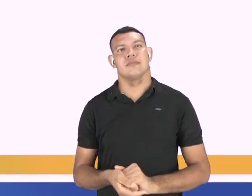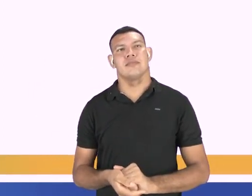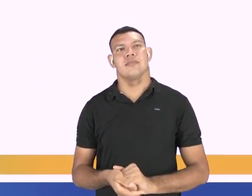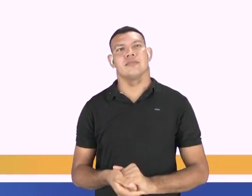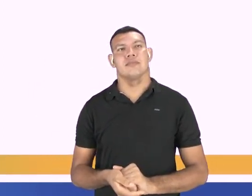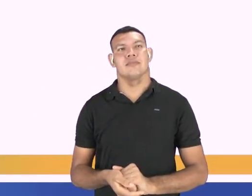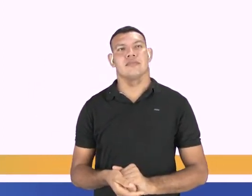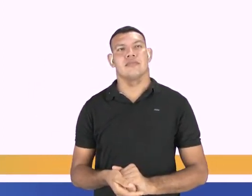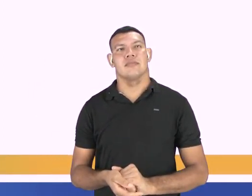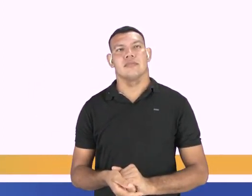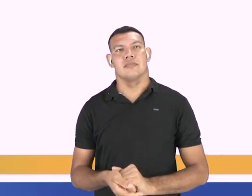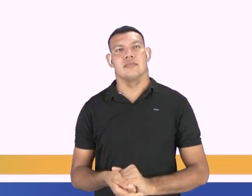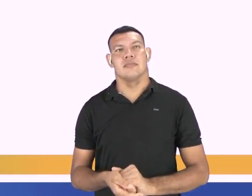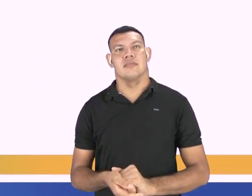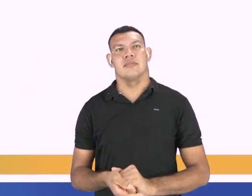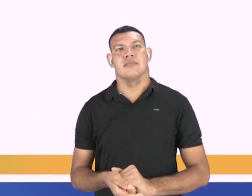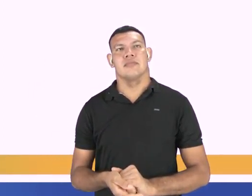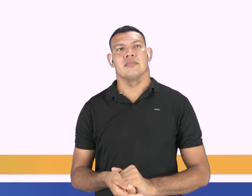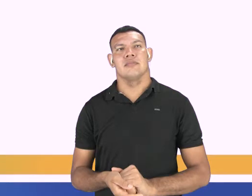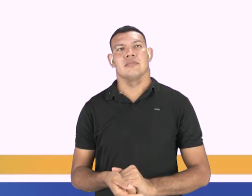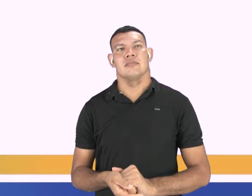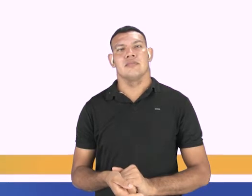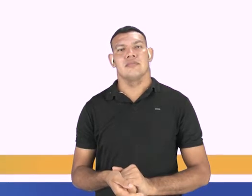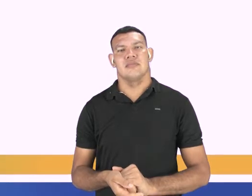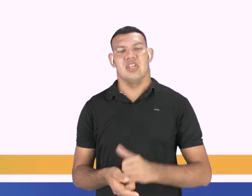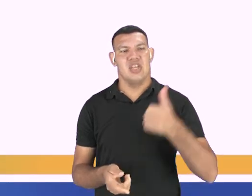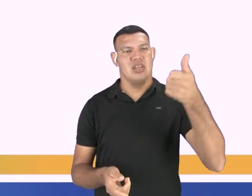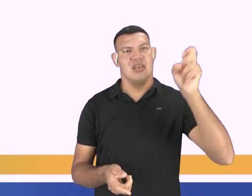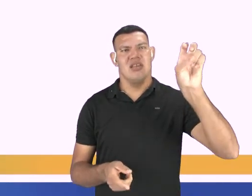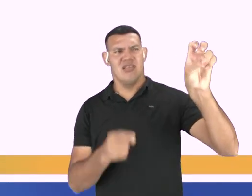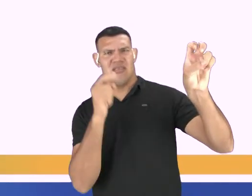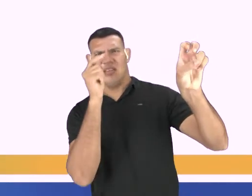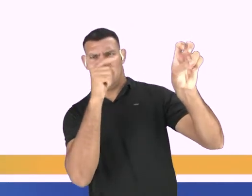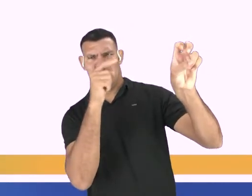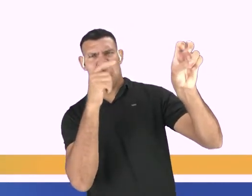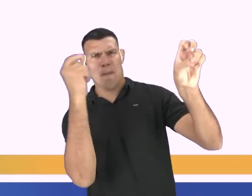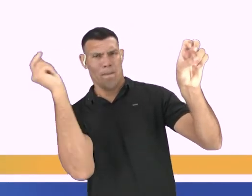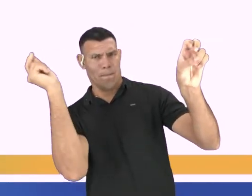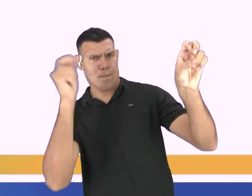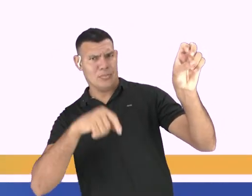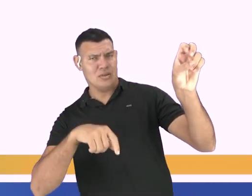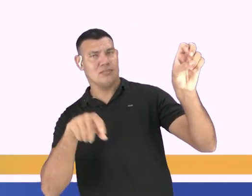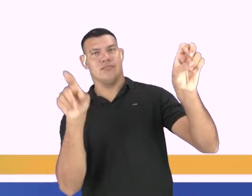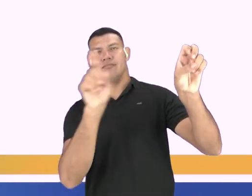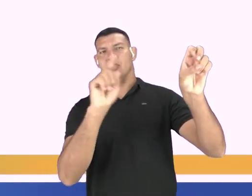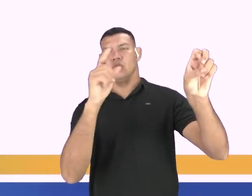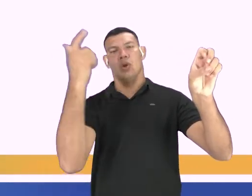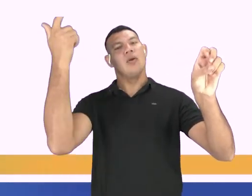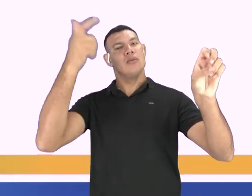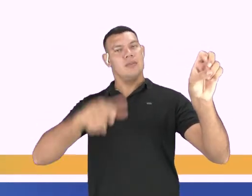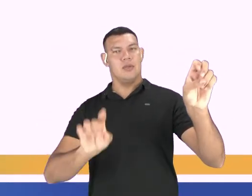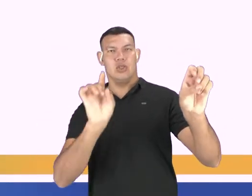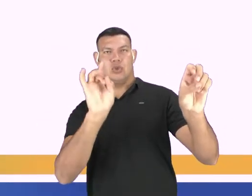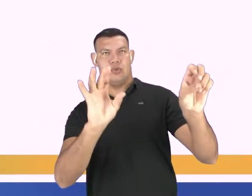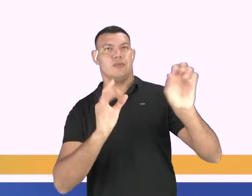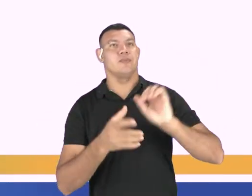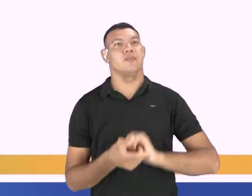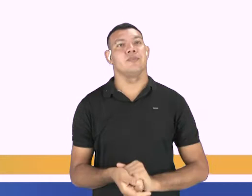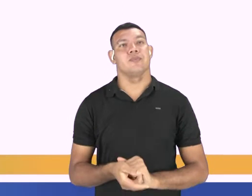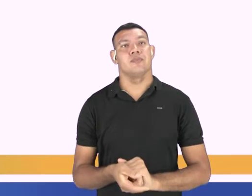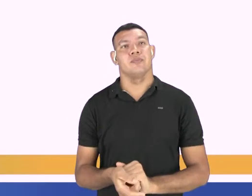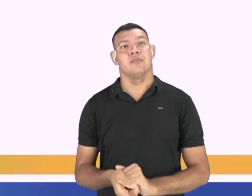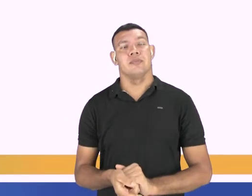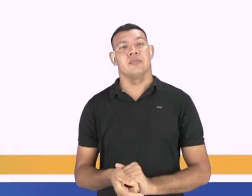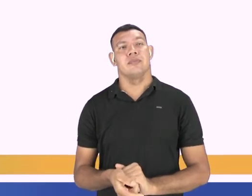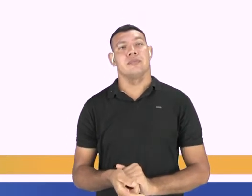colocar o nosso 2 aqui, ó. Observe que 15 não dá para dividir para 2, então nós vamos apenas repetir o número 15. O número